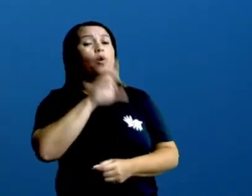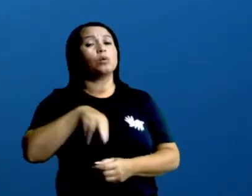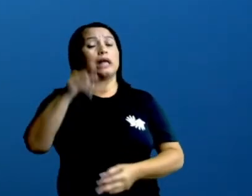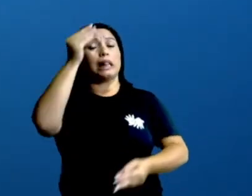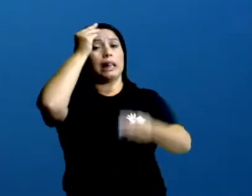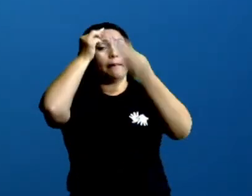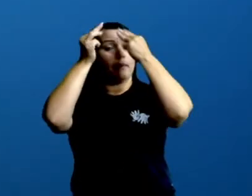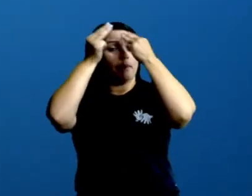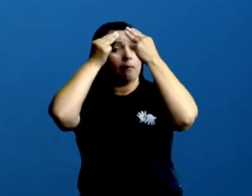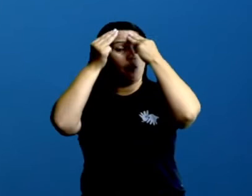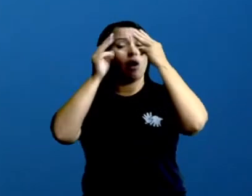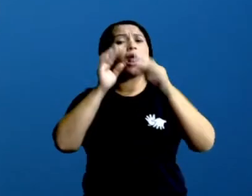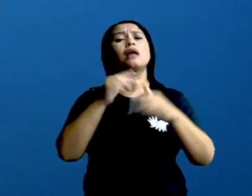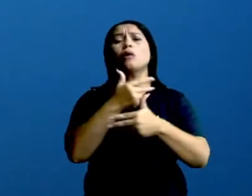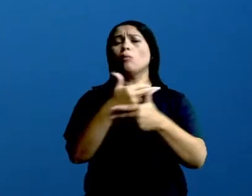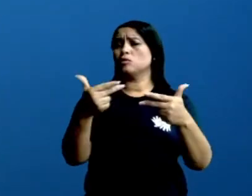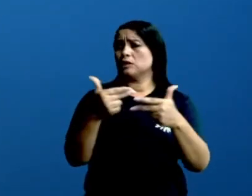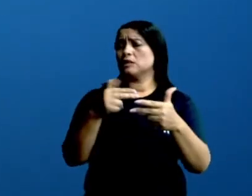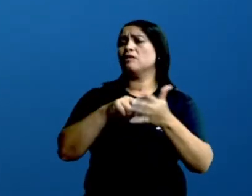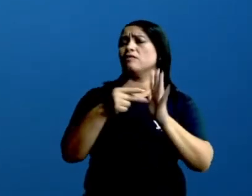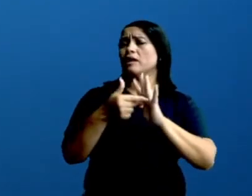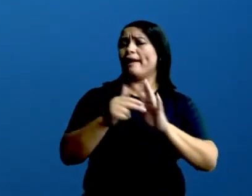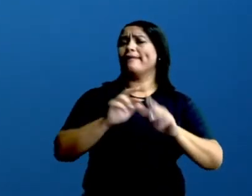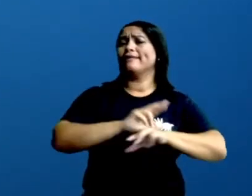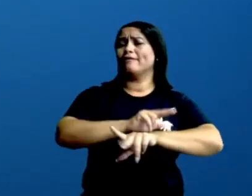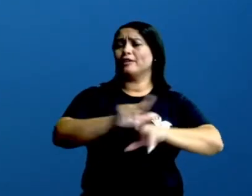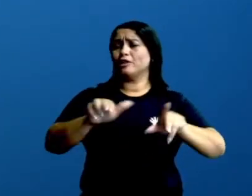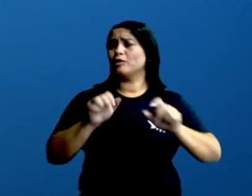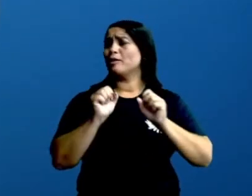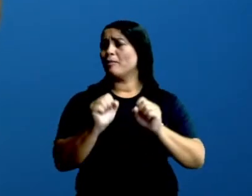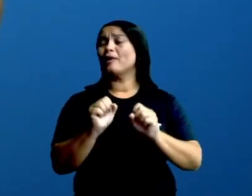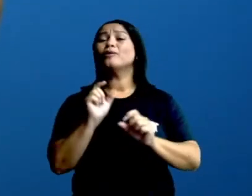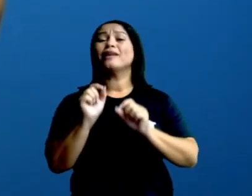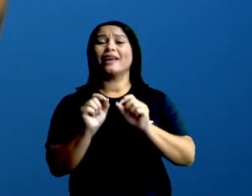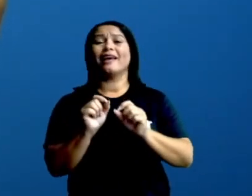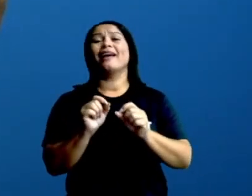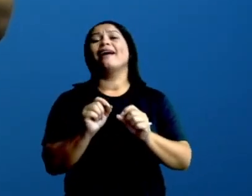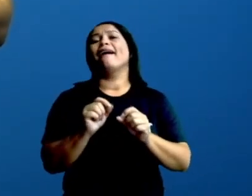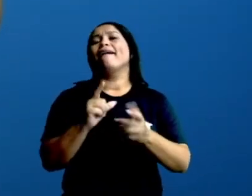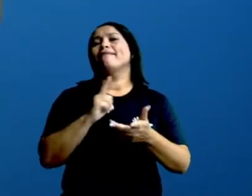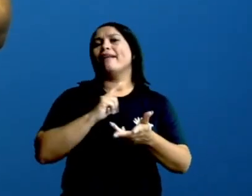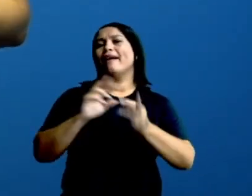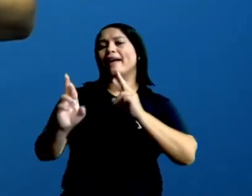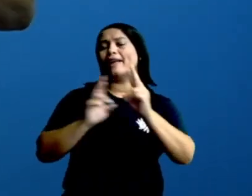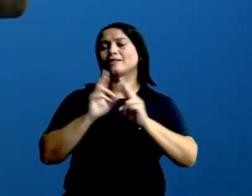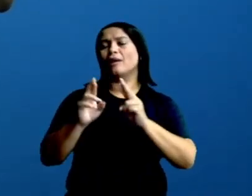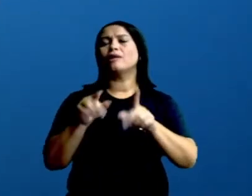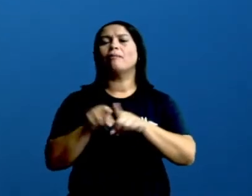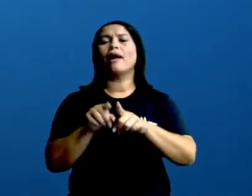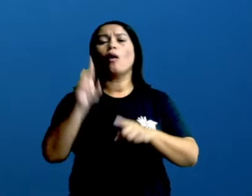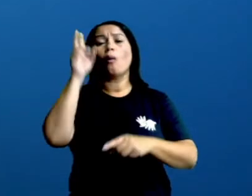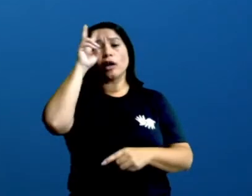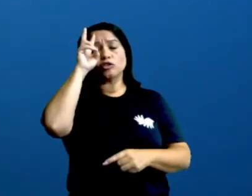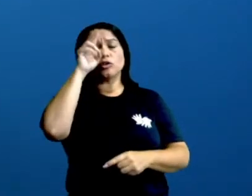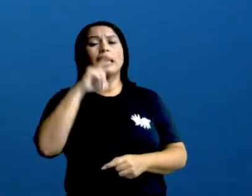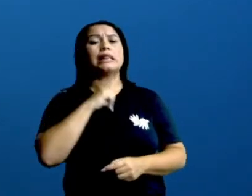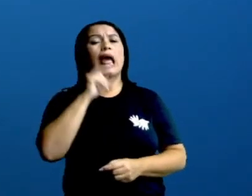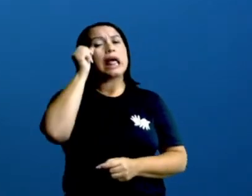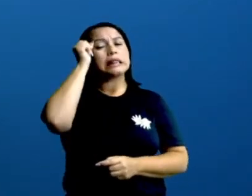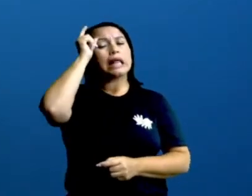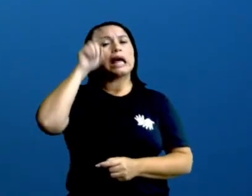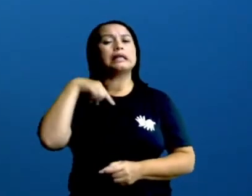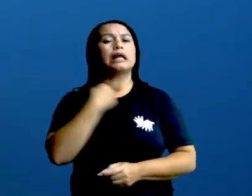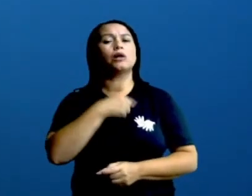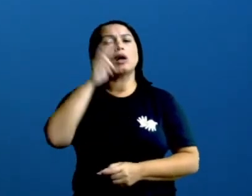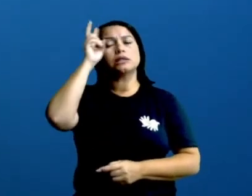Mas memória pode significar muitas coisas. Ela vai se relacionar com a história, né? Vai nos ajudar a ter ideia da nossa história e da